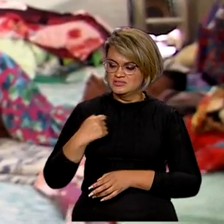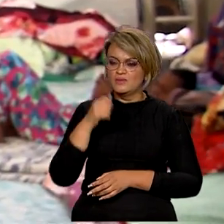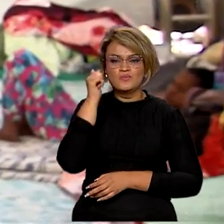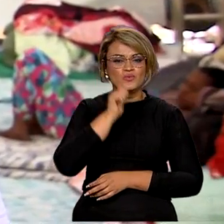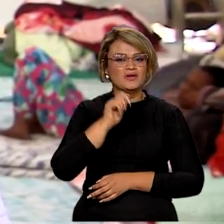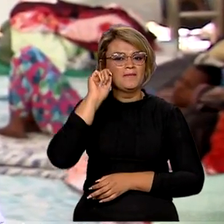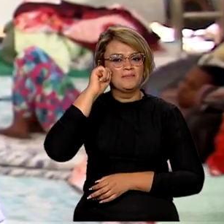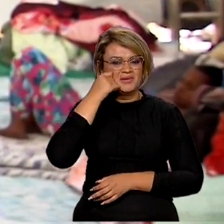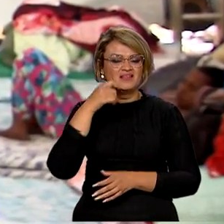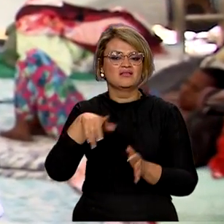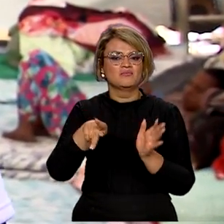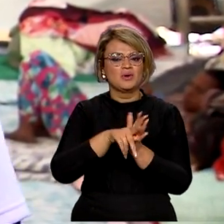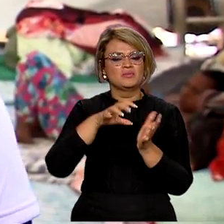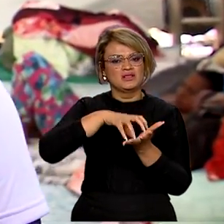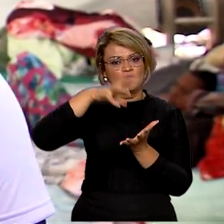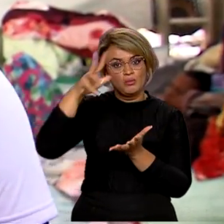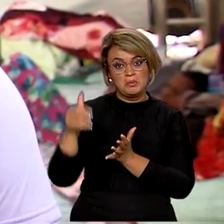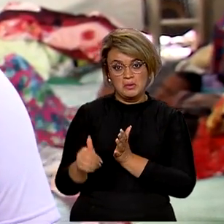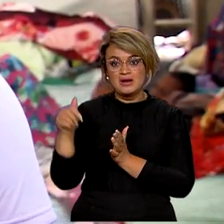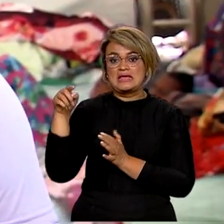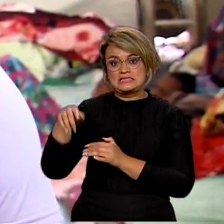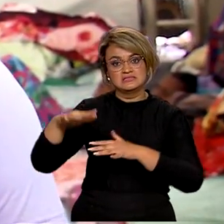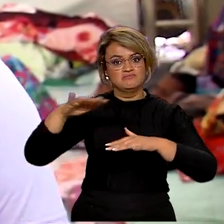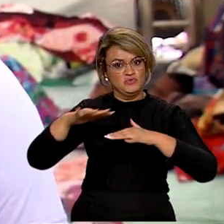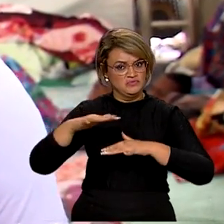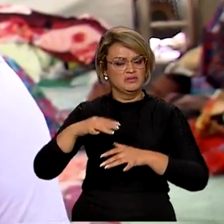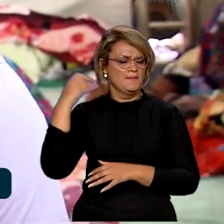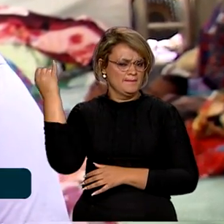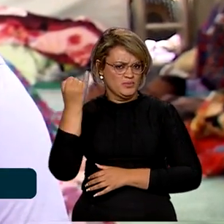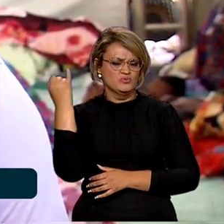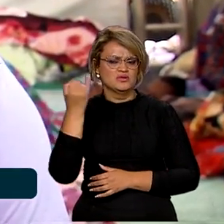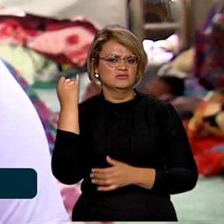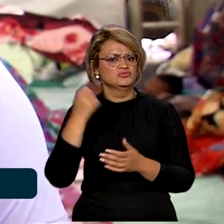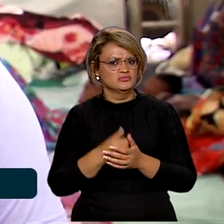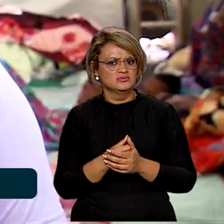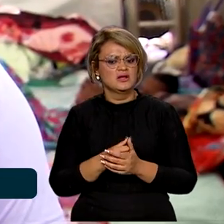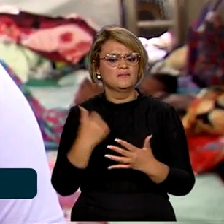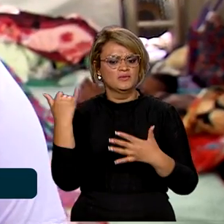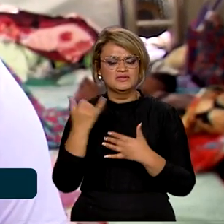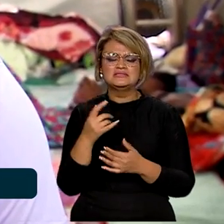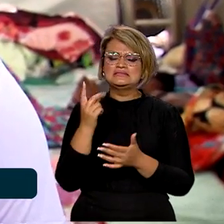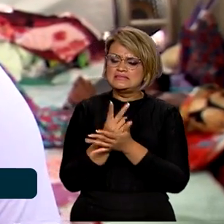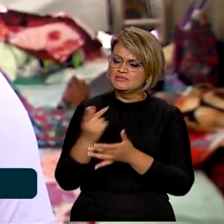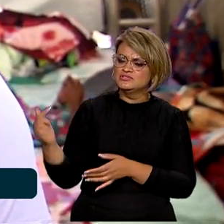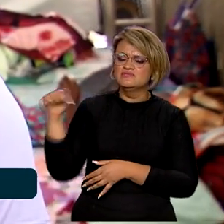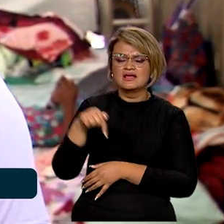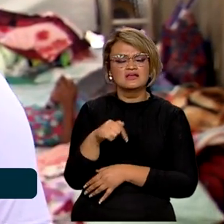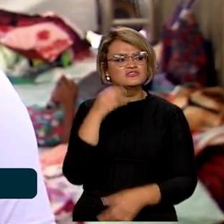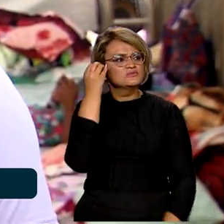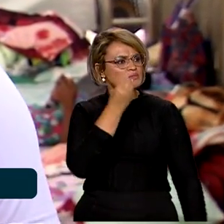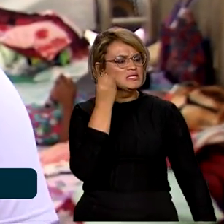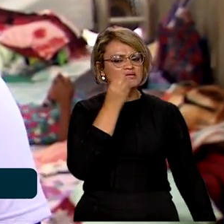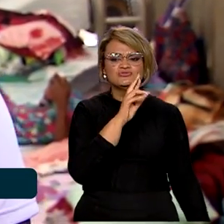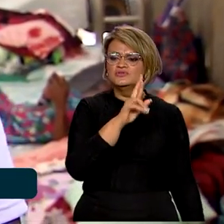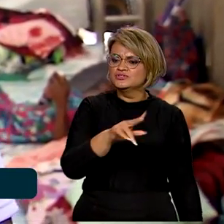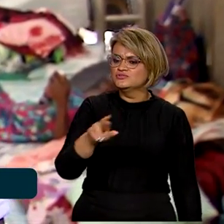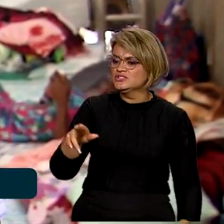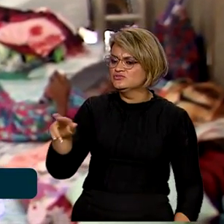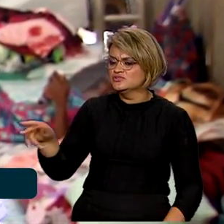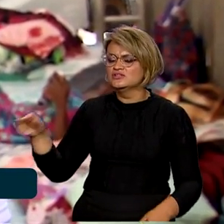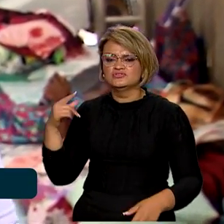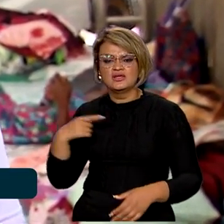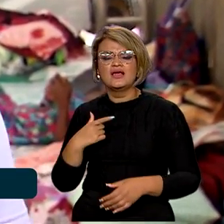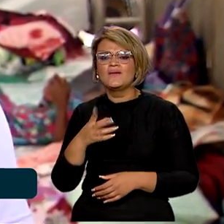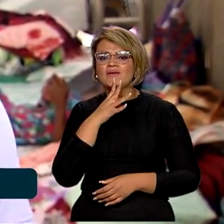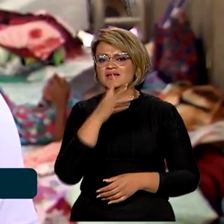preta, quilombola, isso é muito bom. Cada vez que a gente vem, a gente tem experiências diferentes,